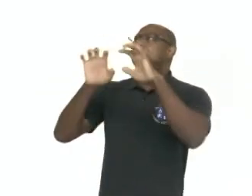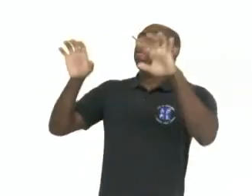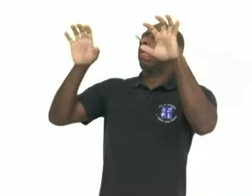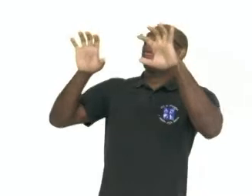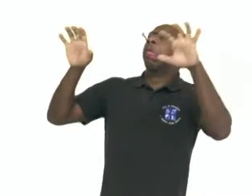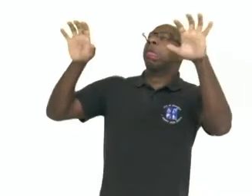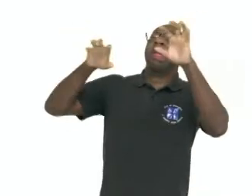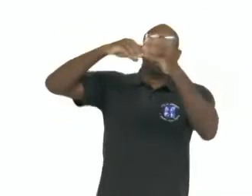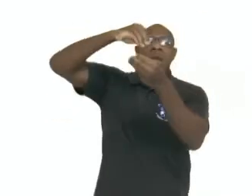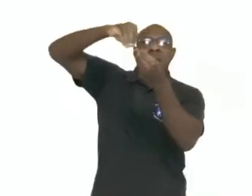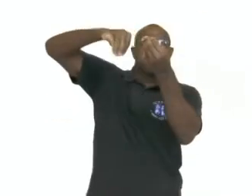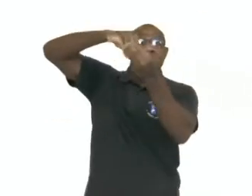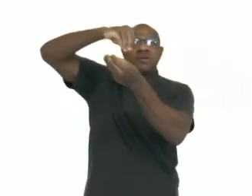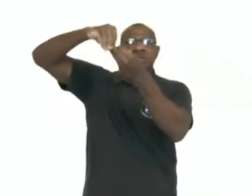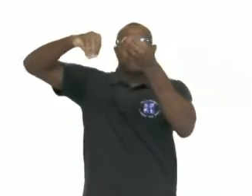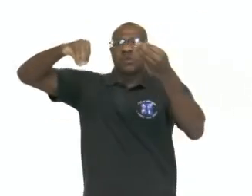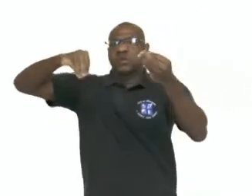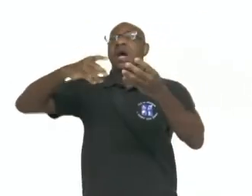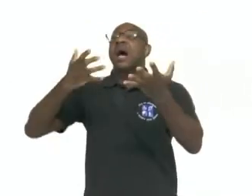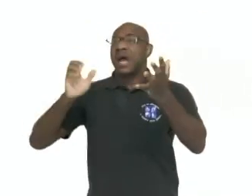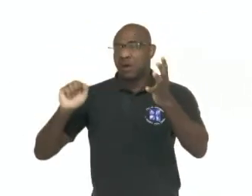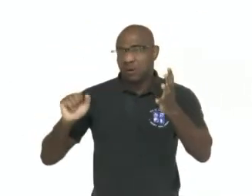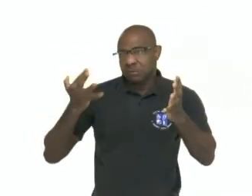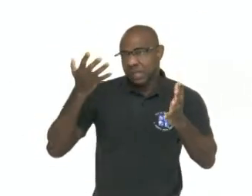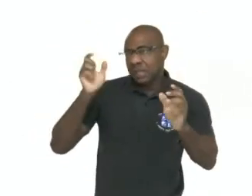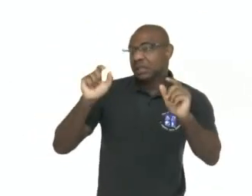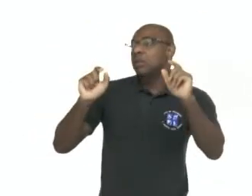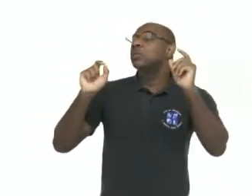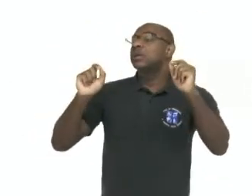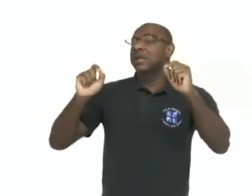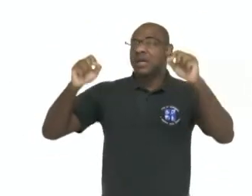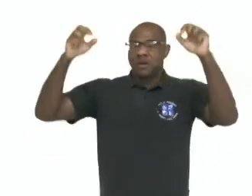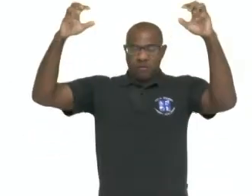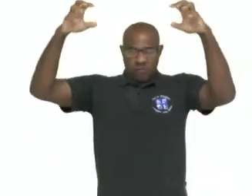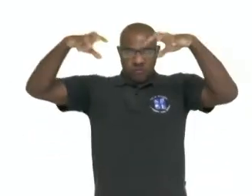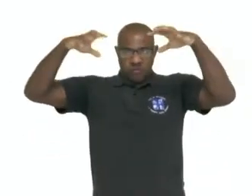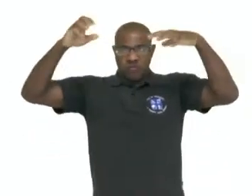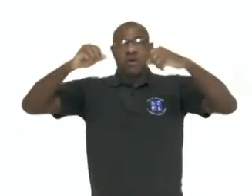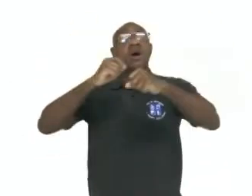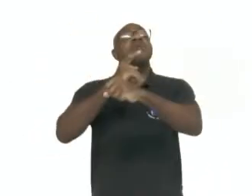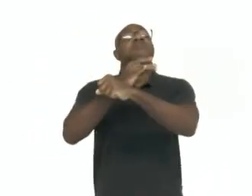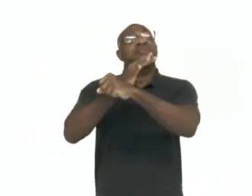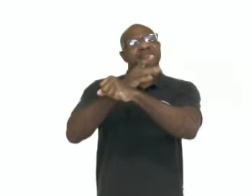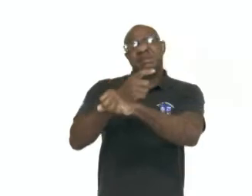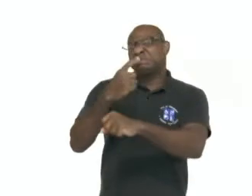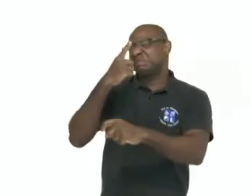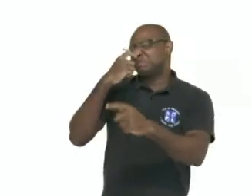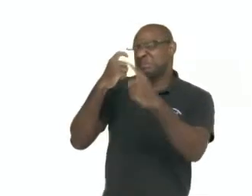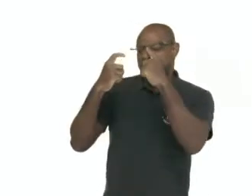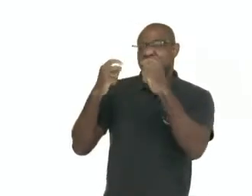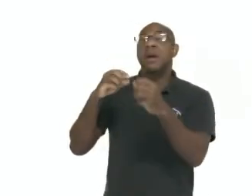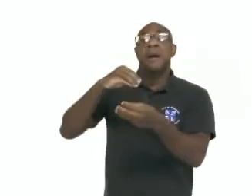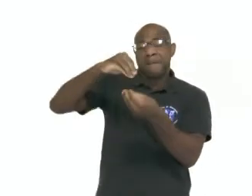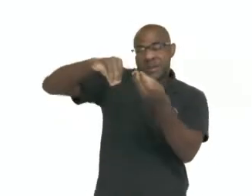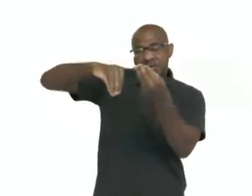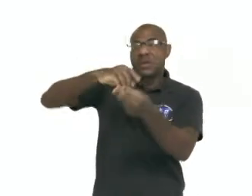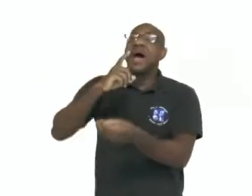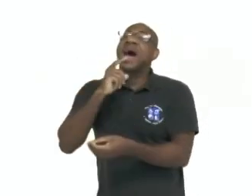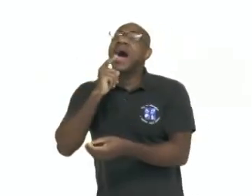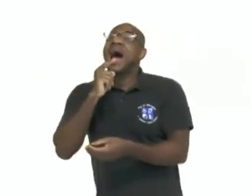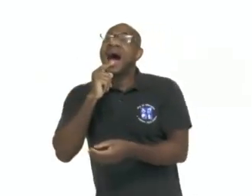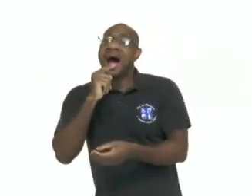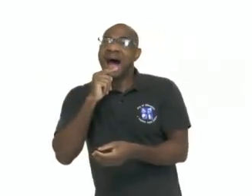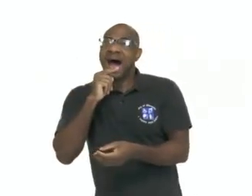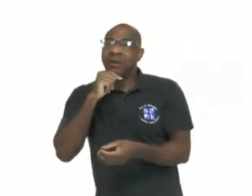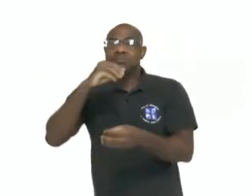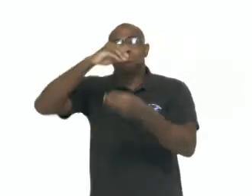óxidos. Os principais óxidos ácidos lançados na atmosfera e que reagem com a água das chuvas produzem o que chamamos de